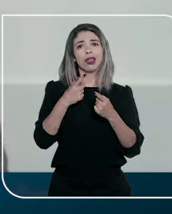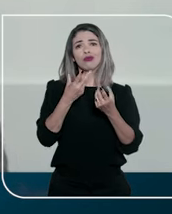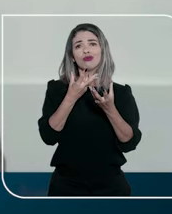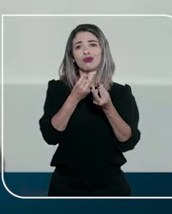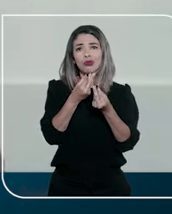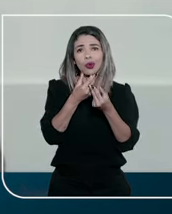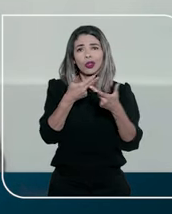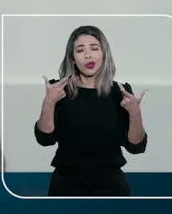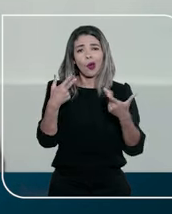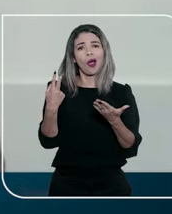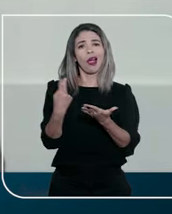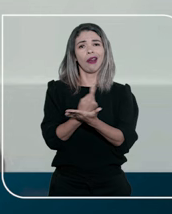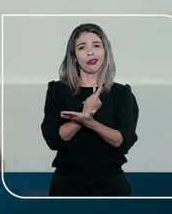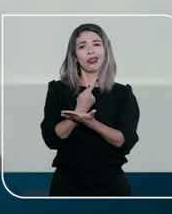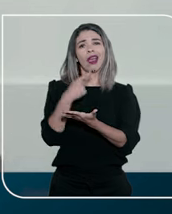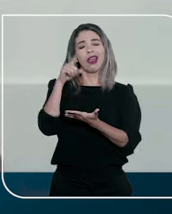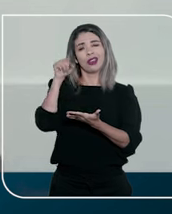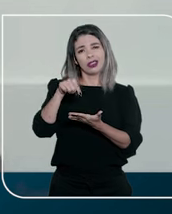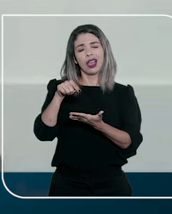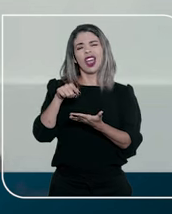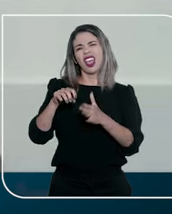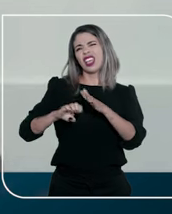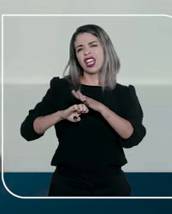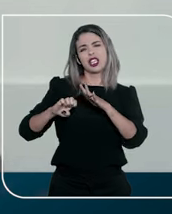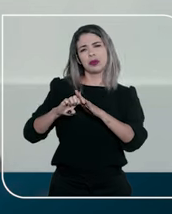próprio procedimento das companhias aéreas